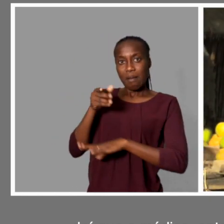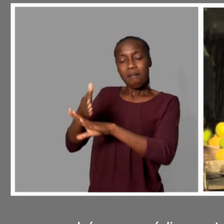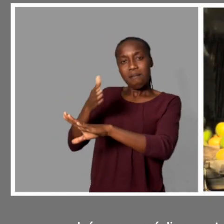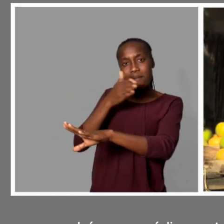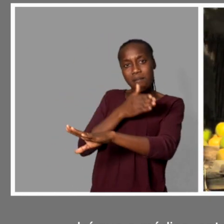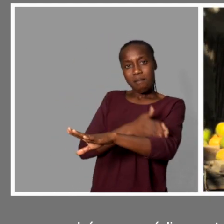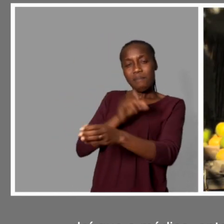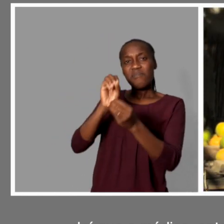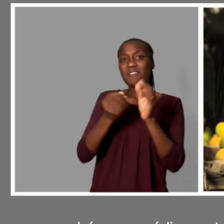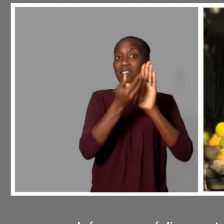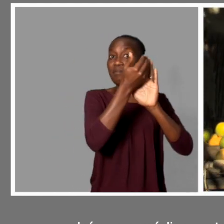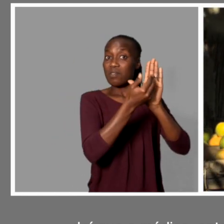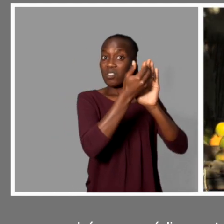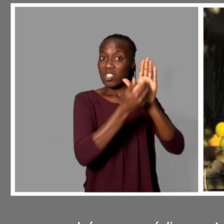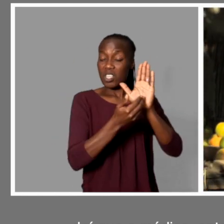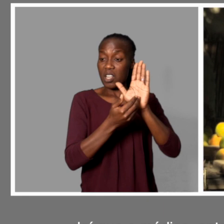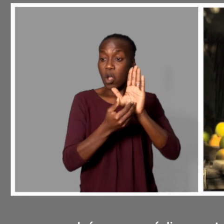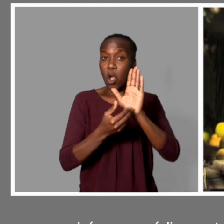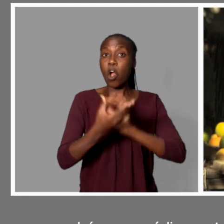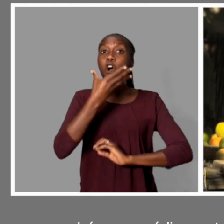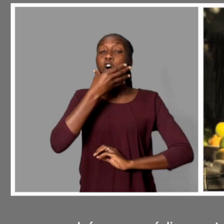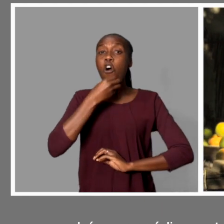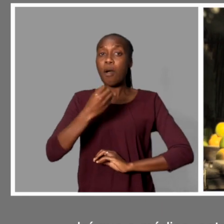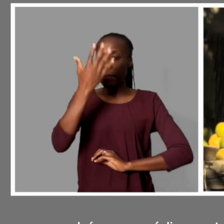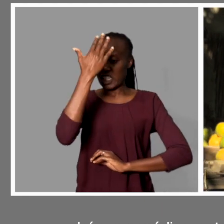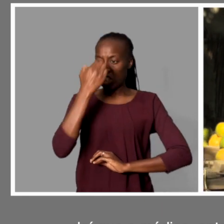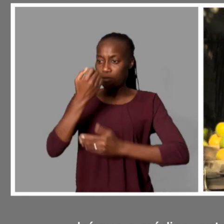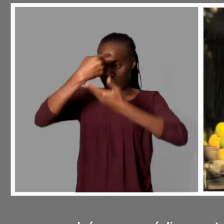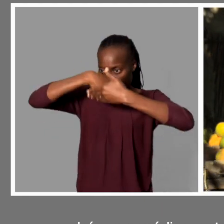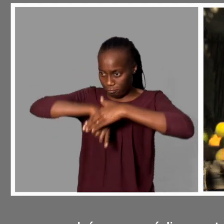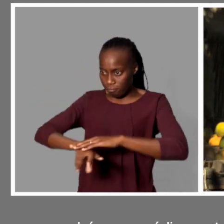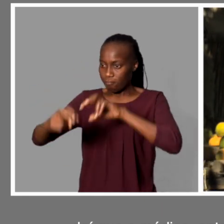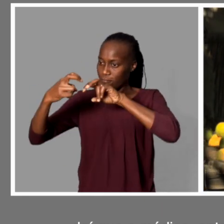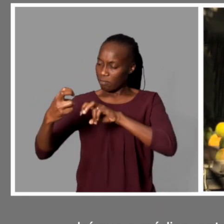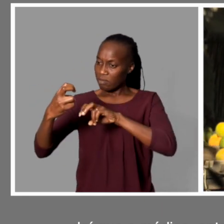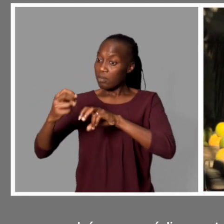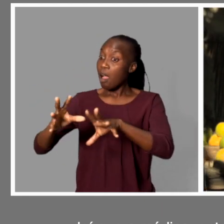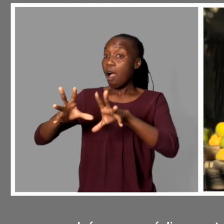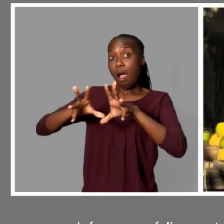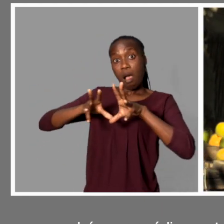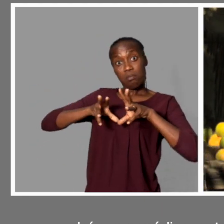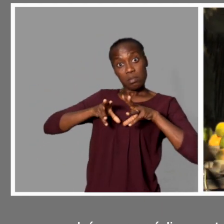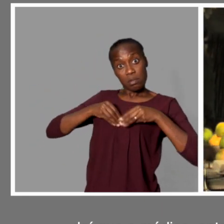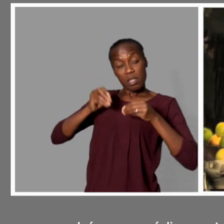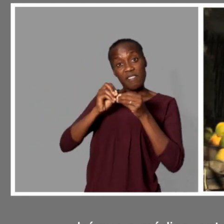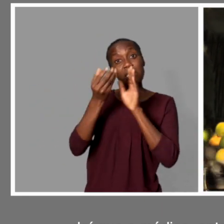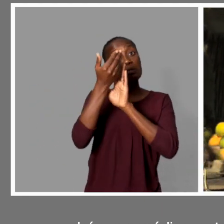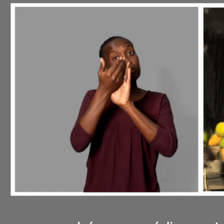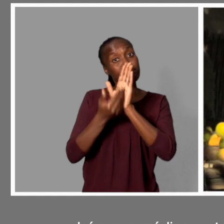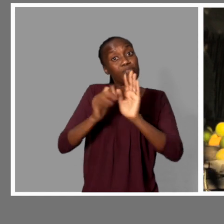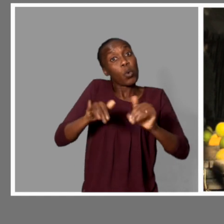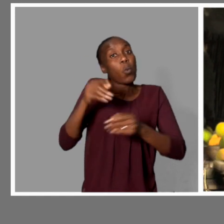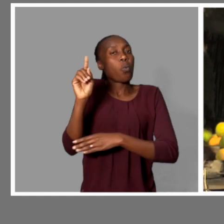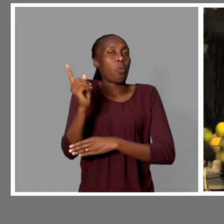a cirurgia, ele me chamou para eu aceitar ou não aceitar, porque é uma cirurgia muito